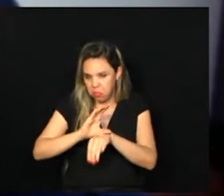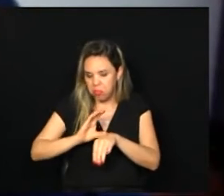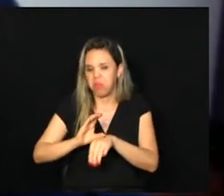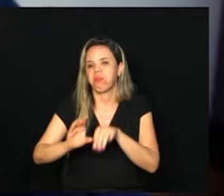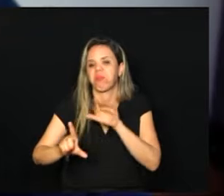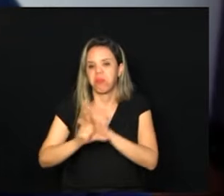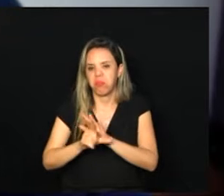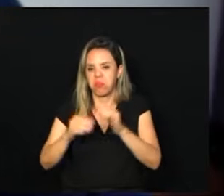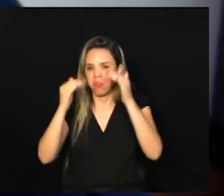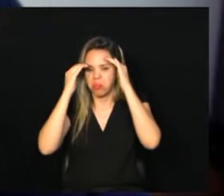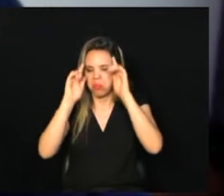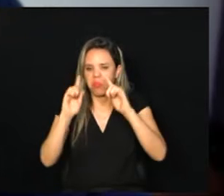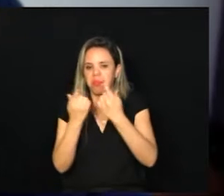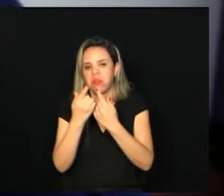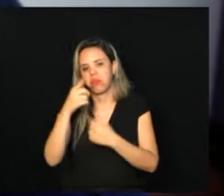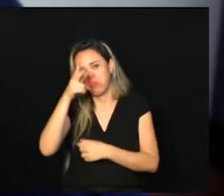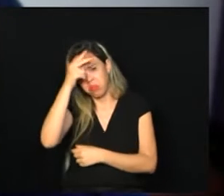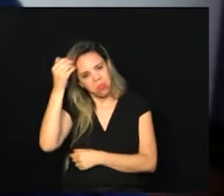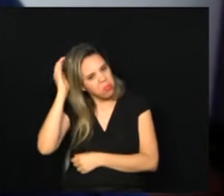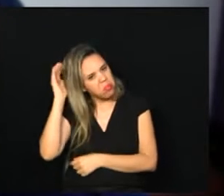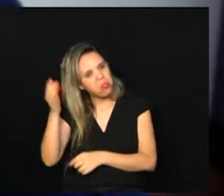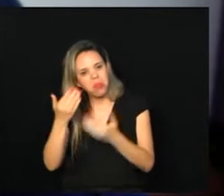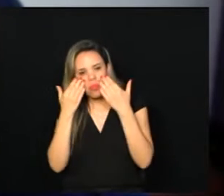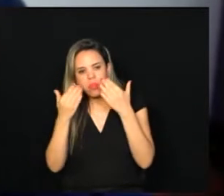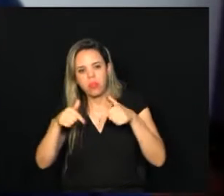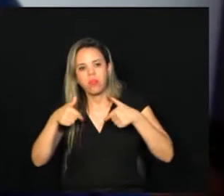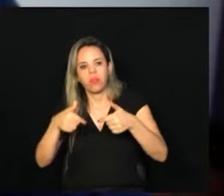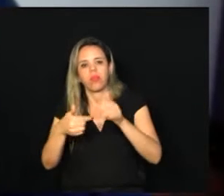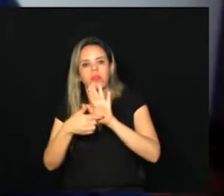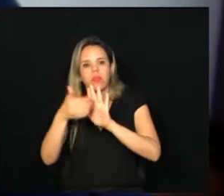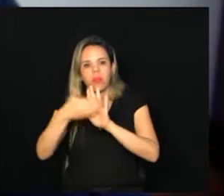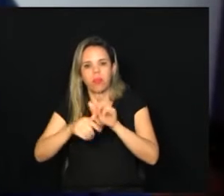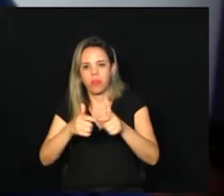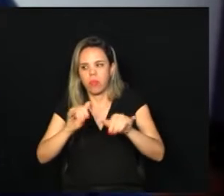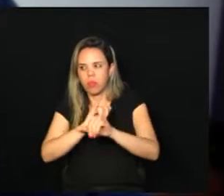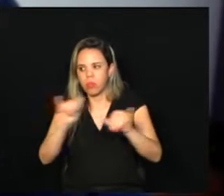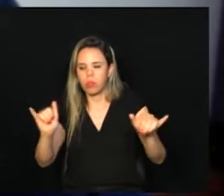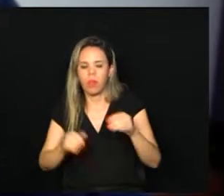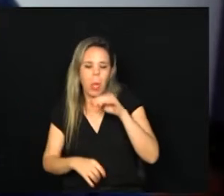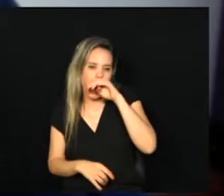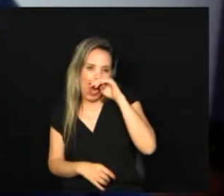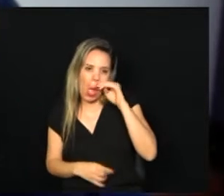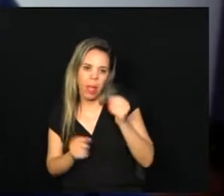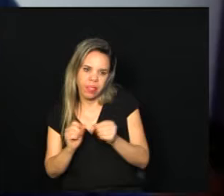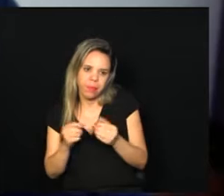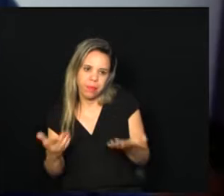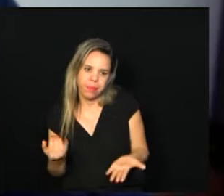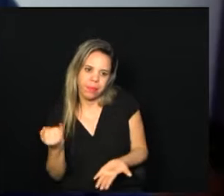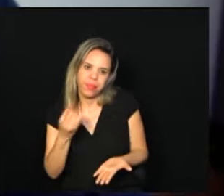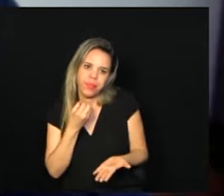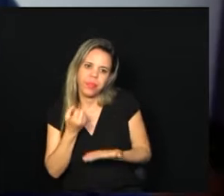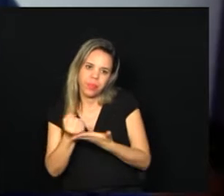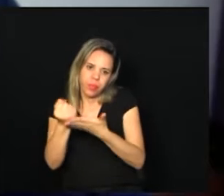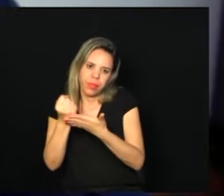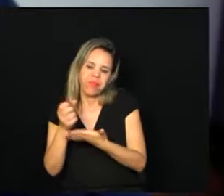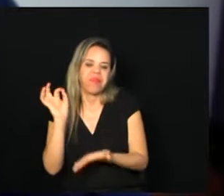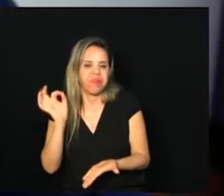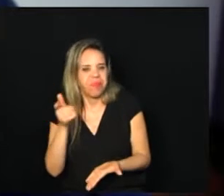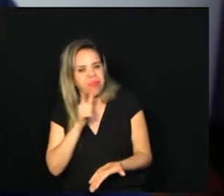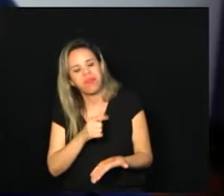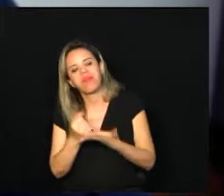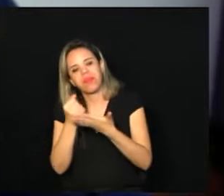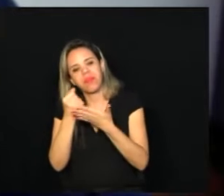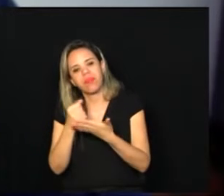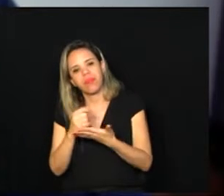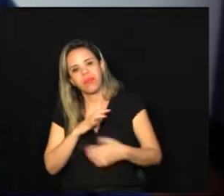de todo gestor público é a publicidade dos seus atos, ampla divulgação. E foi isso que, por bem, ele acertou em fazer